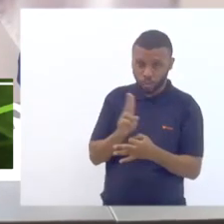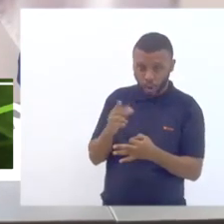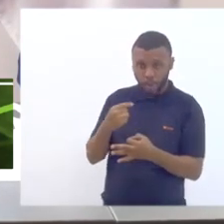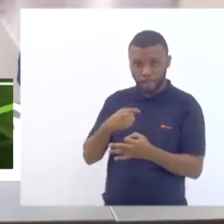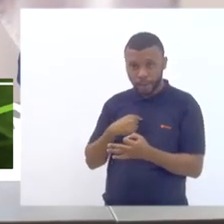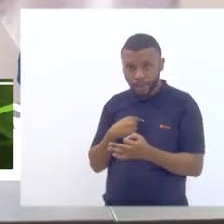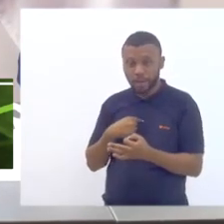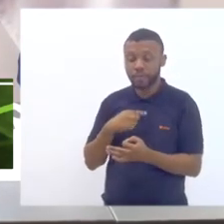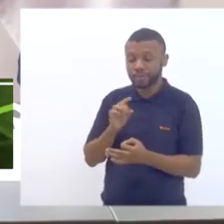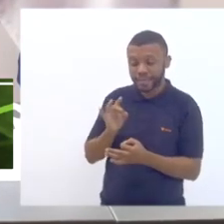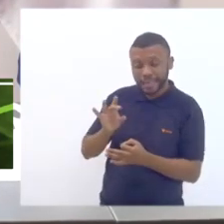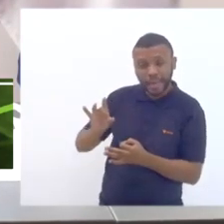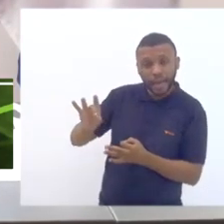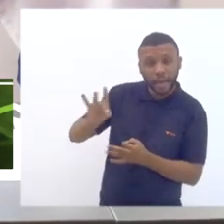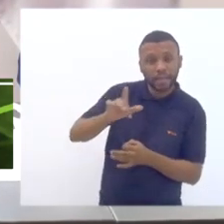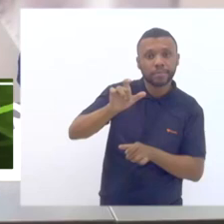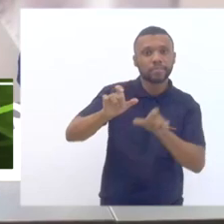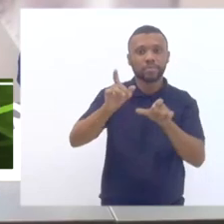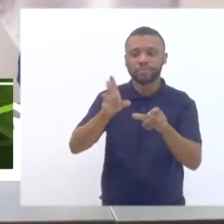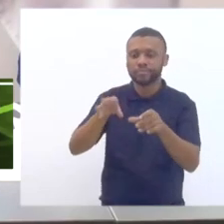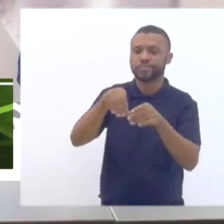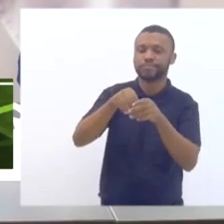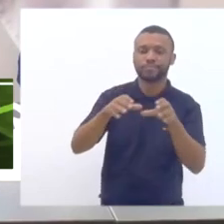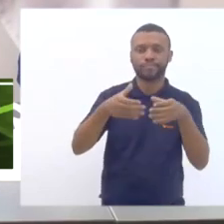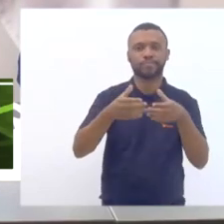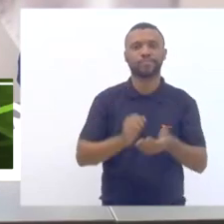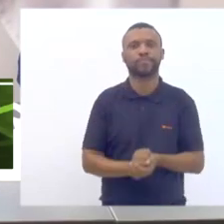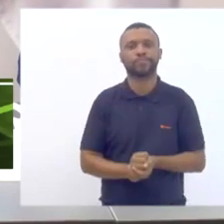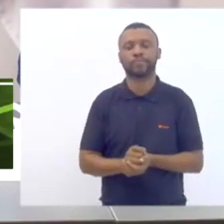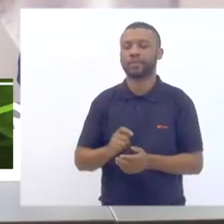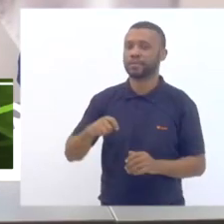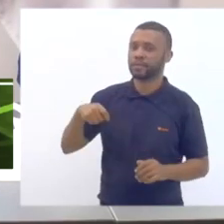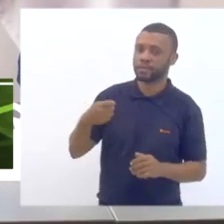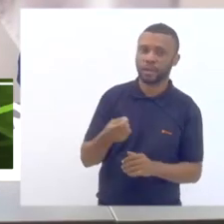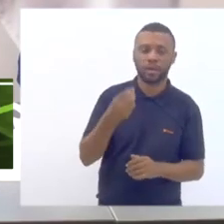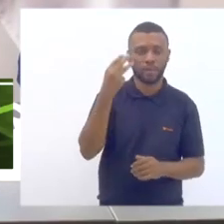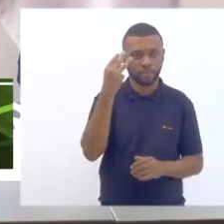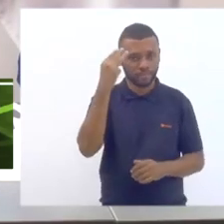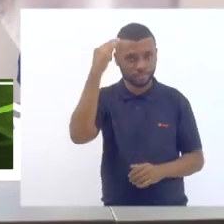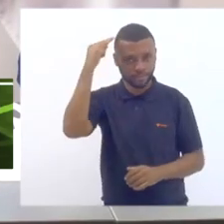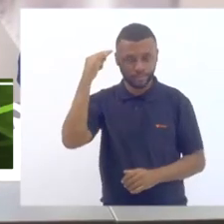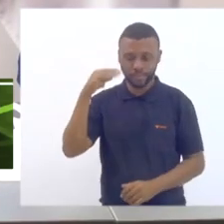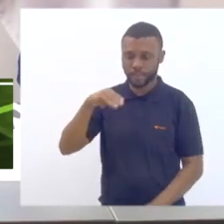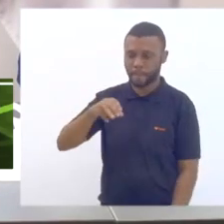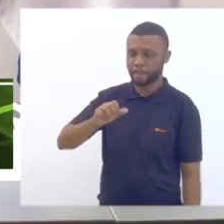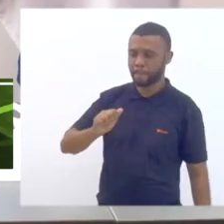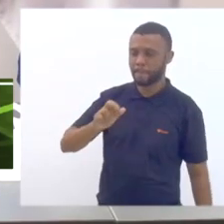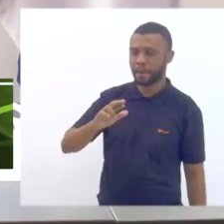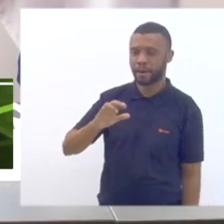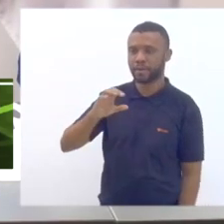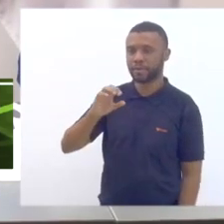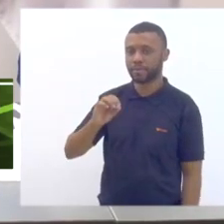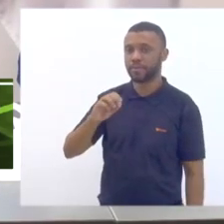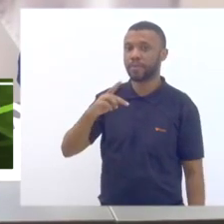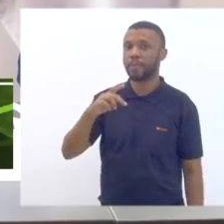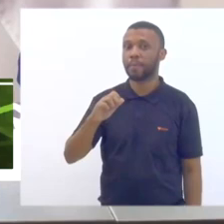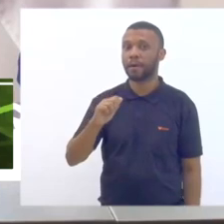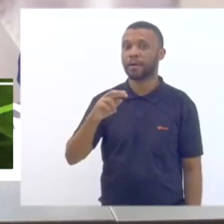CCJ, ao deputado Márcio Pacheco, que durante